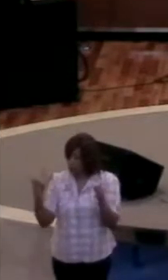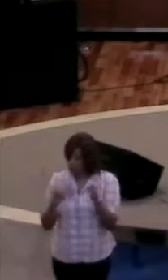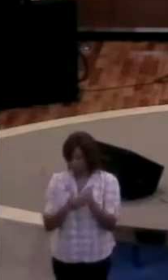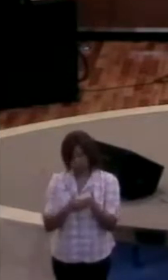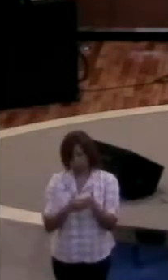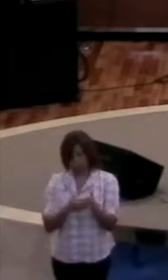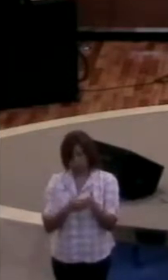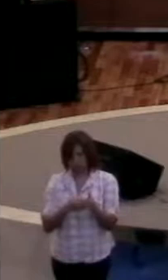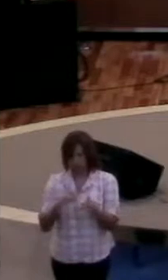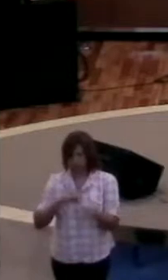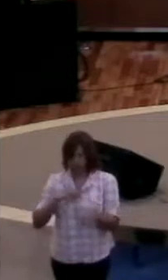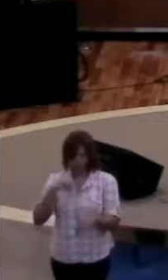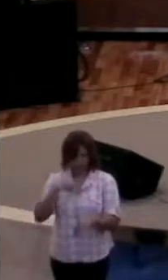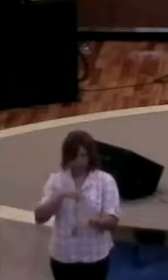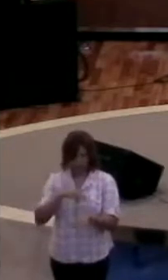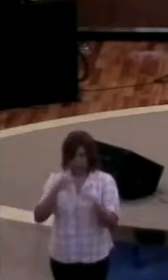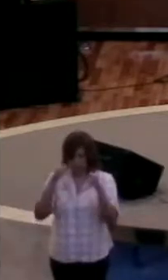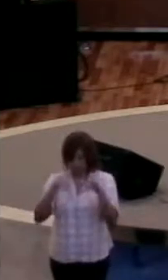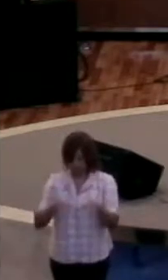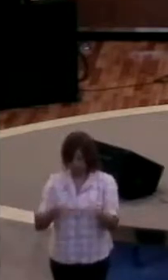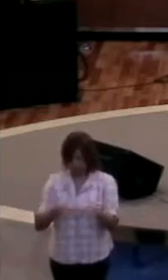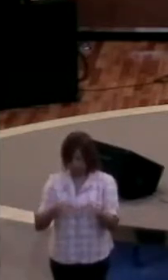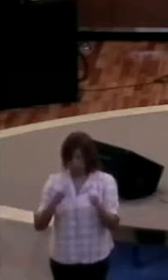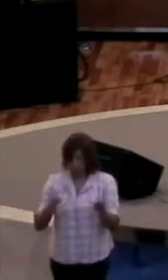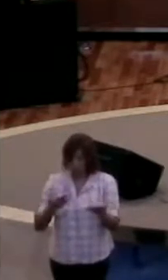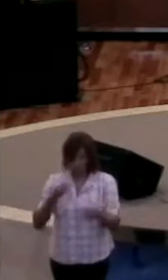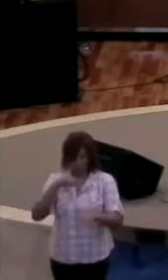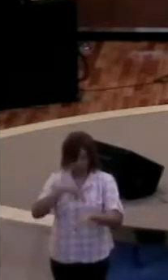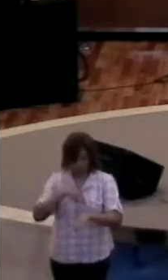tempo, e quando o tempo dele chegar,